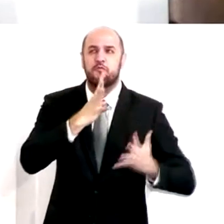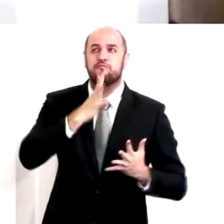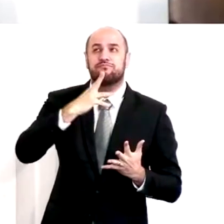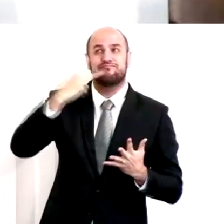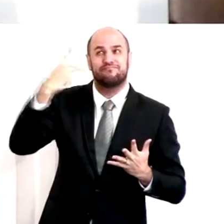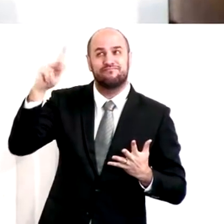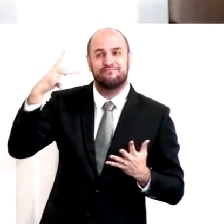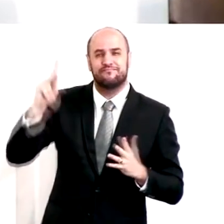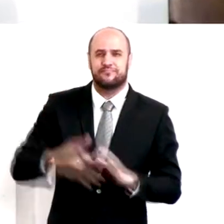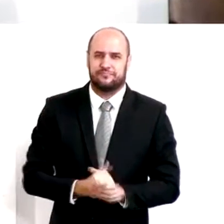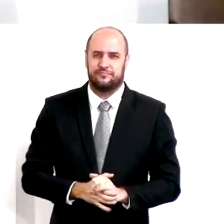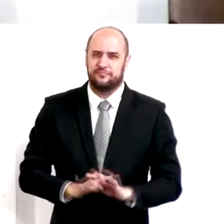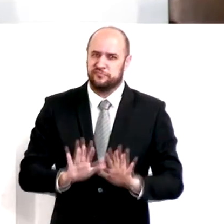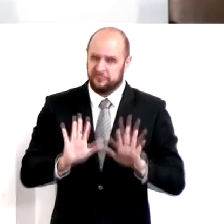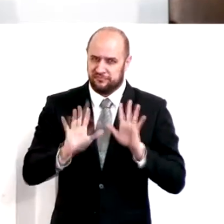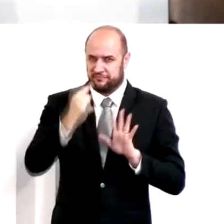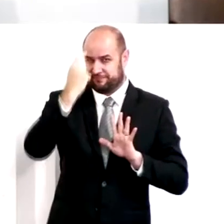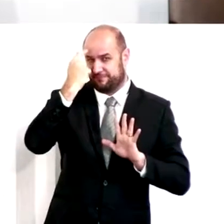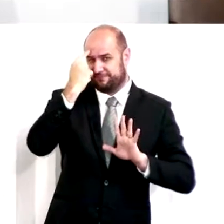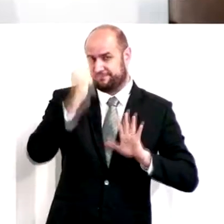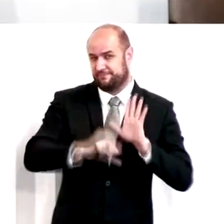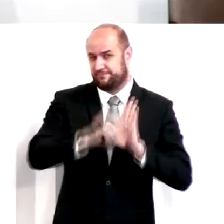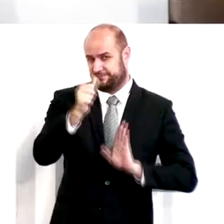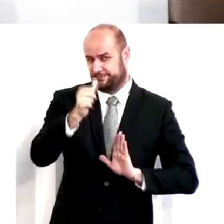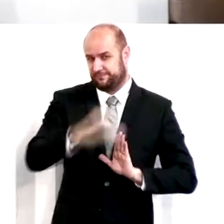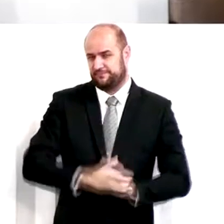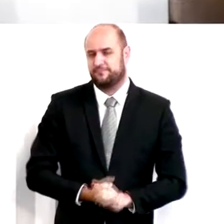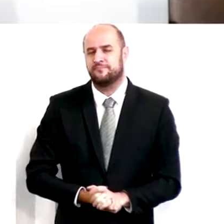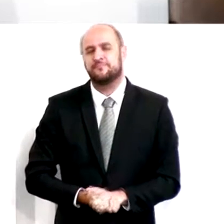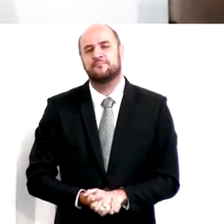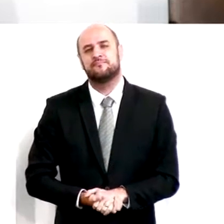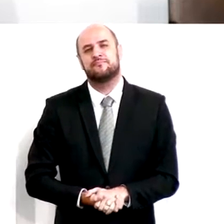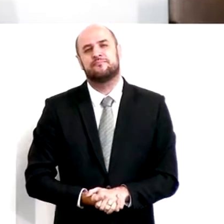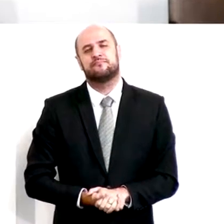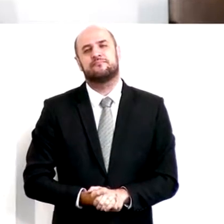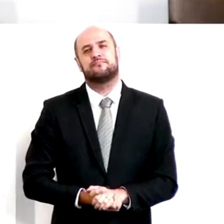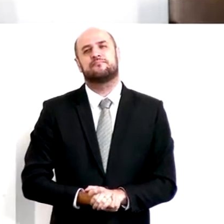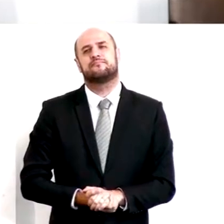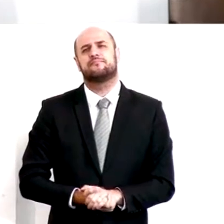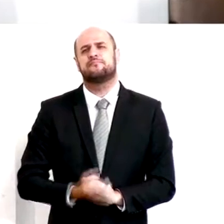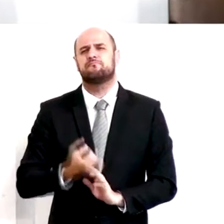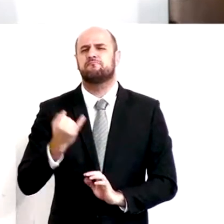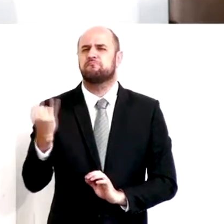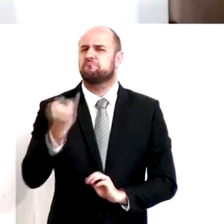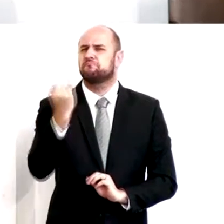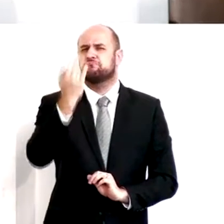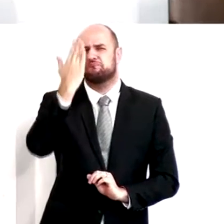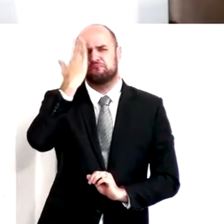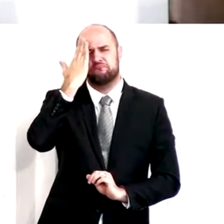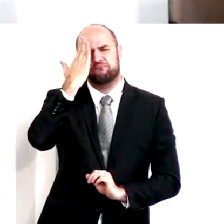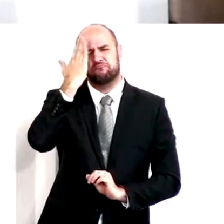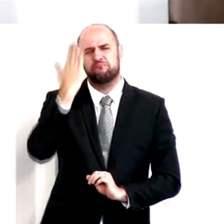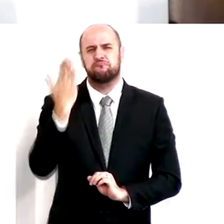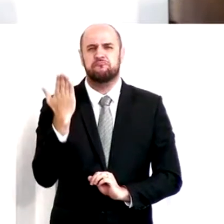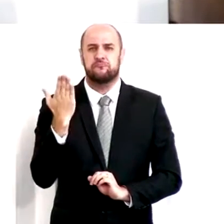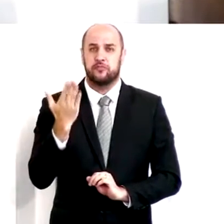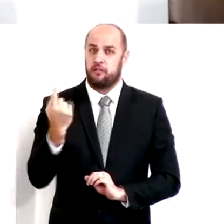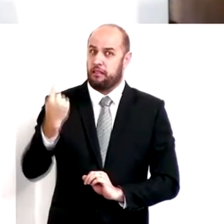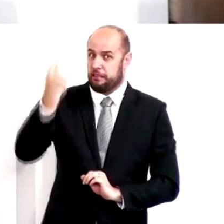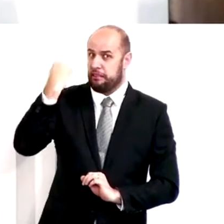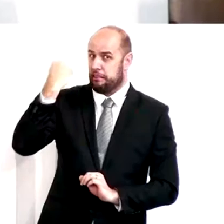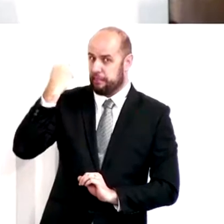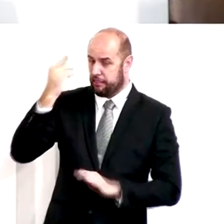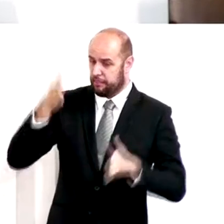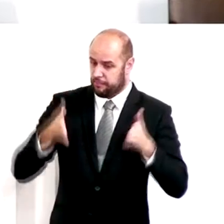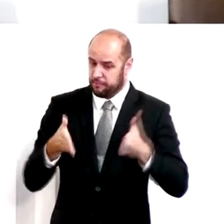conhecimento. Eu vou começar com essa ideia do triunfo. Meus irmãos, é importante a gente saber para aquela época o